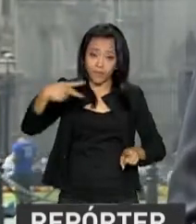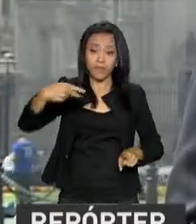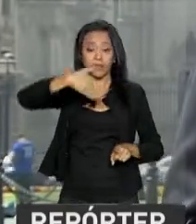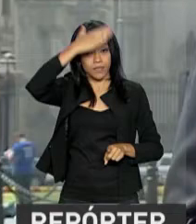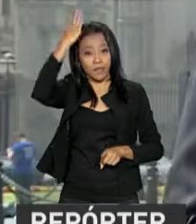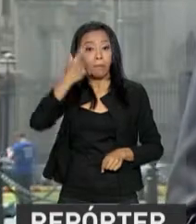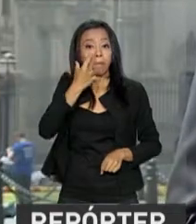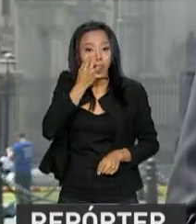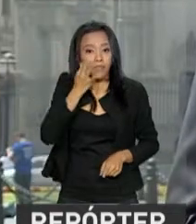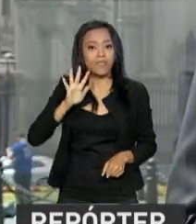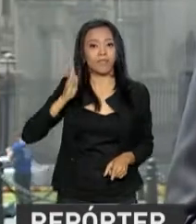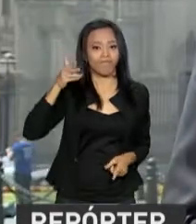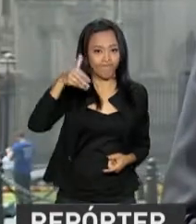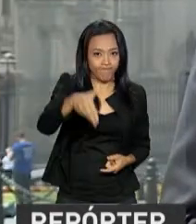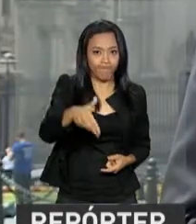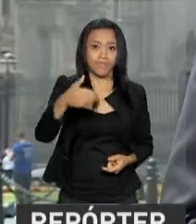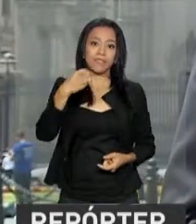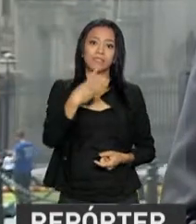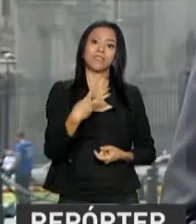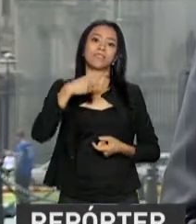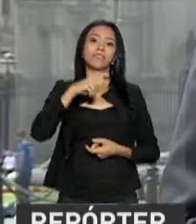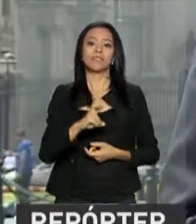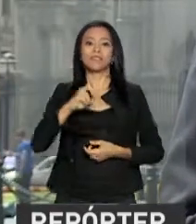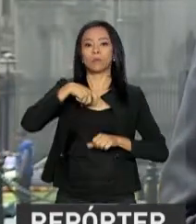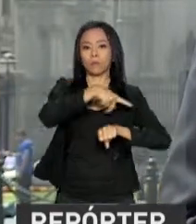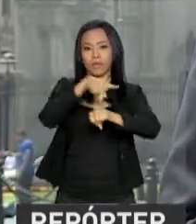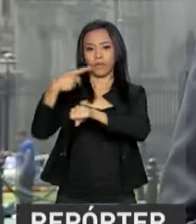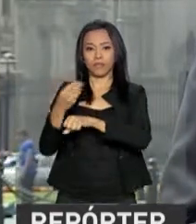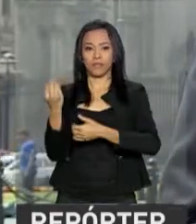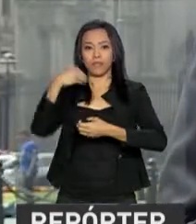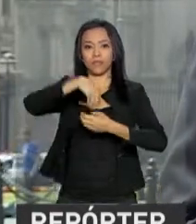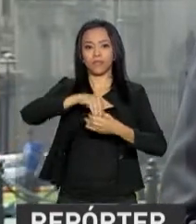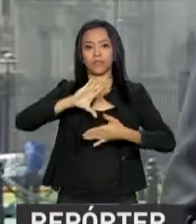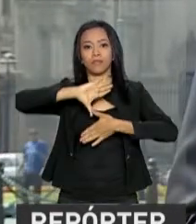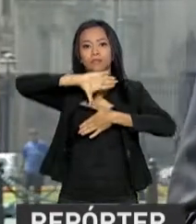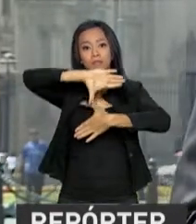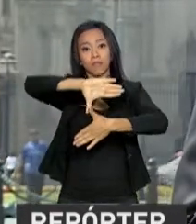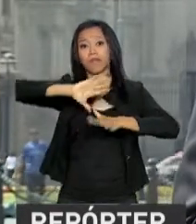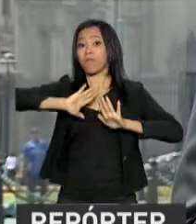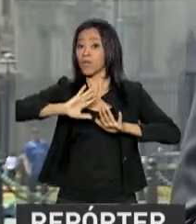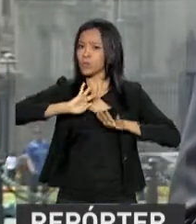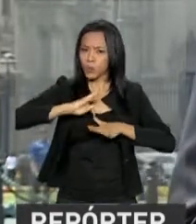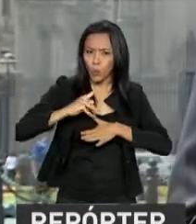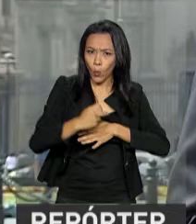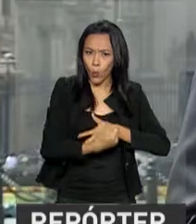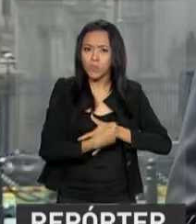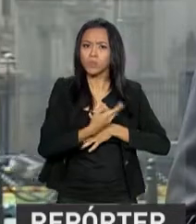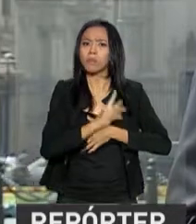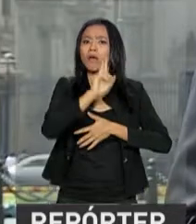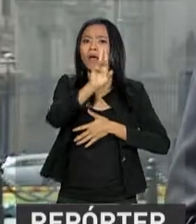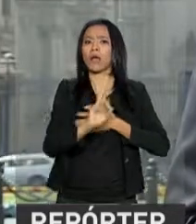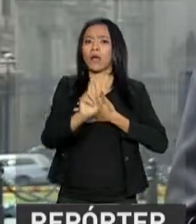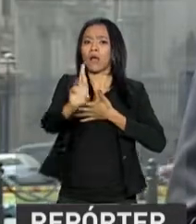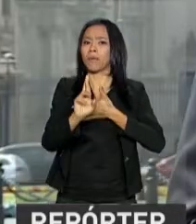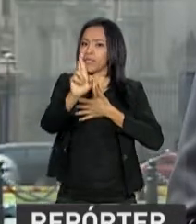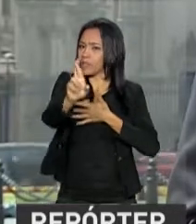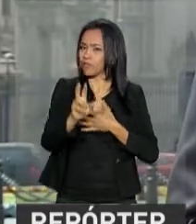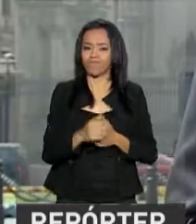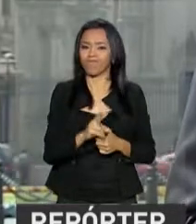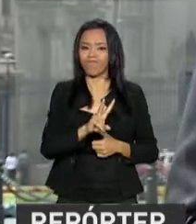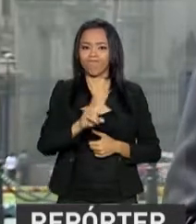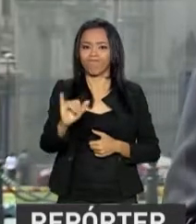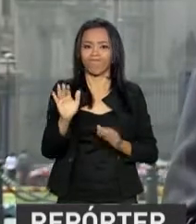temer 35 países fazem parte do continente americano mas nem todos vão enviar representantes para o encontro